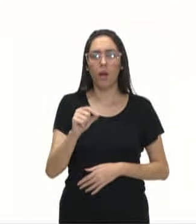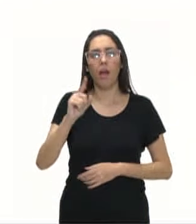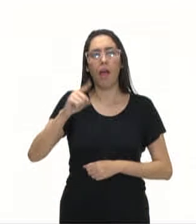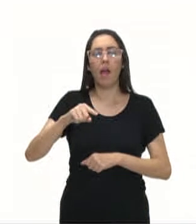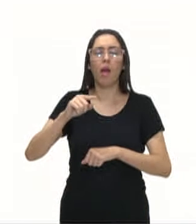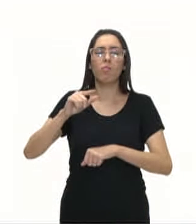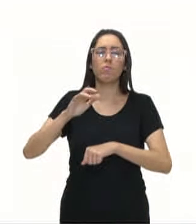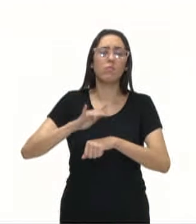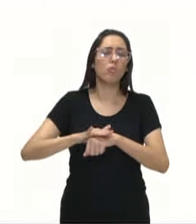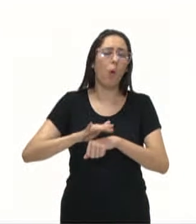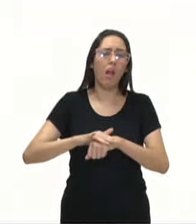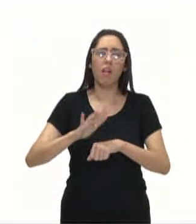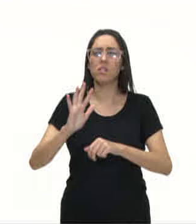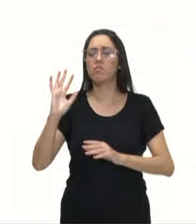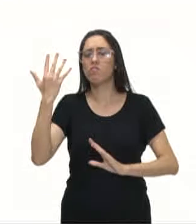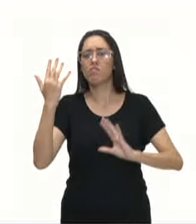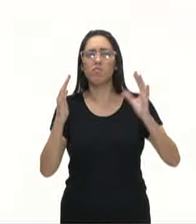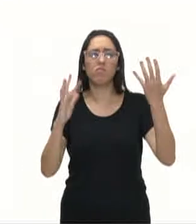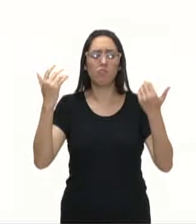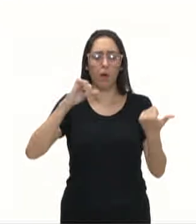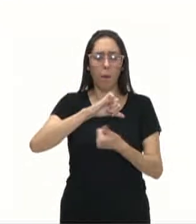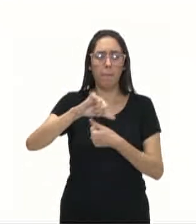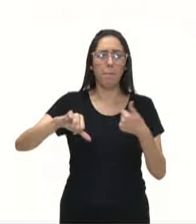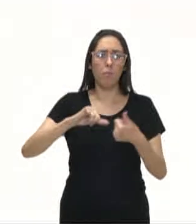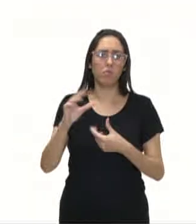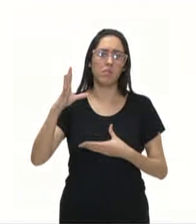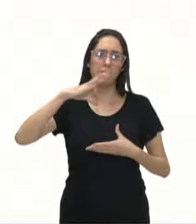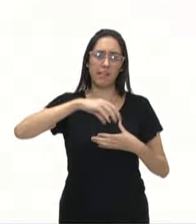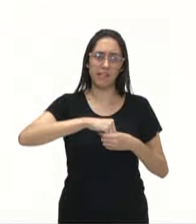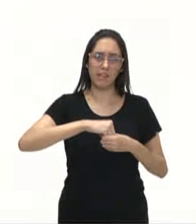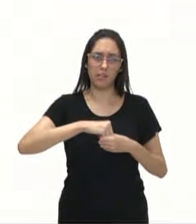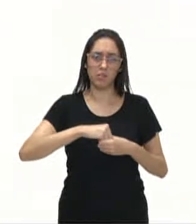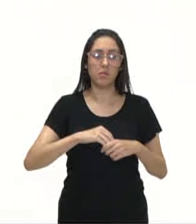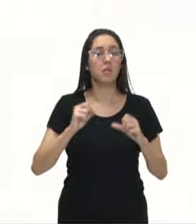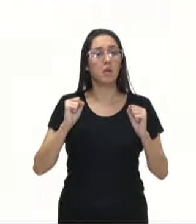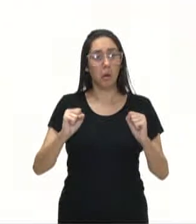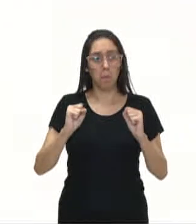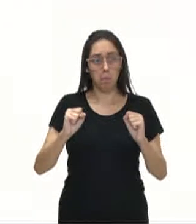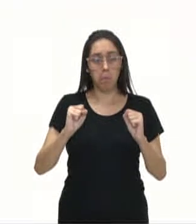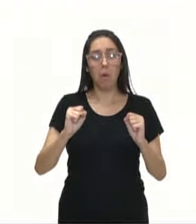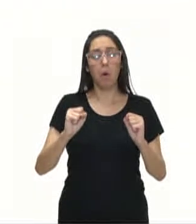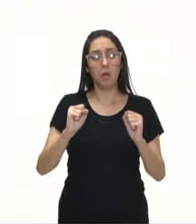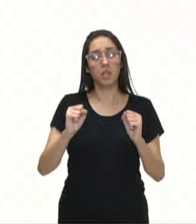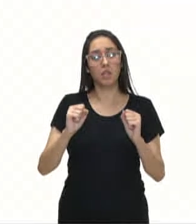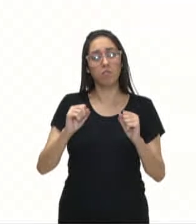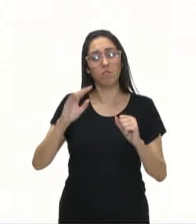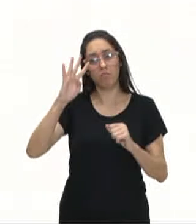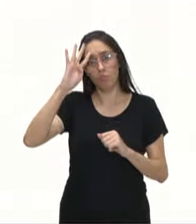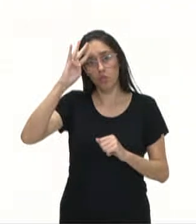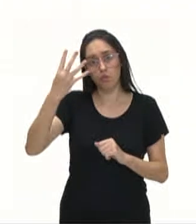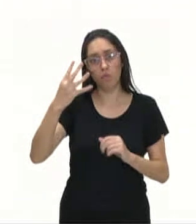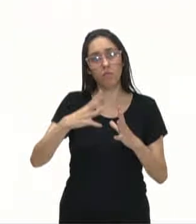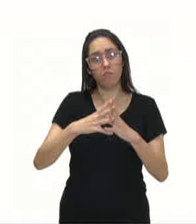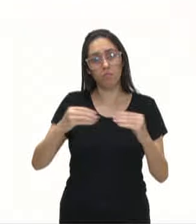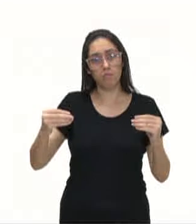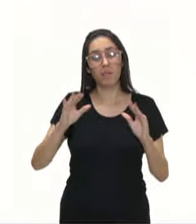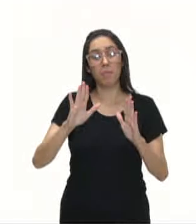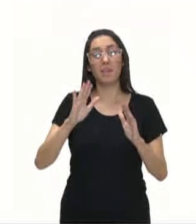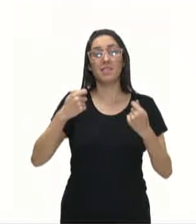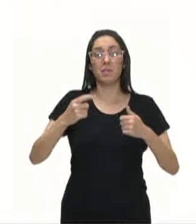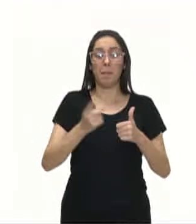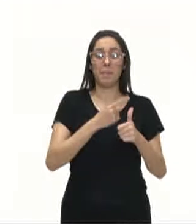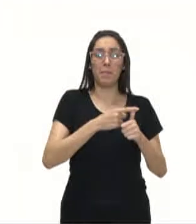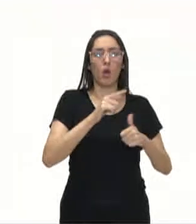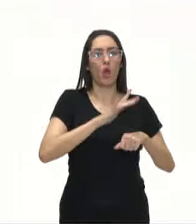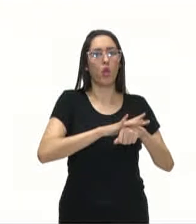ou de condições que alteram a mucosa intestinal. E ela é reversível, contanto que a doença que originou seja